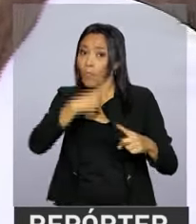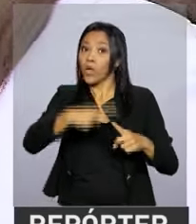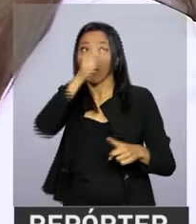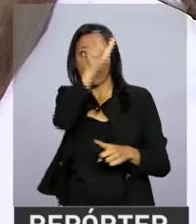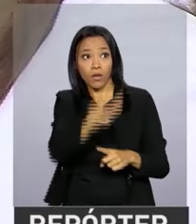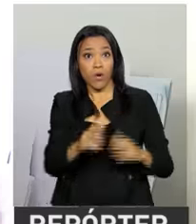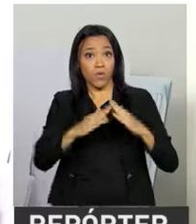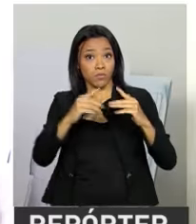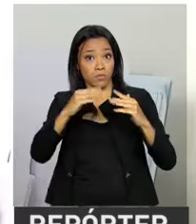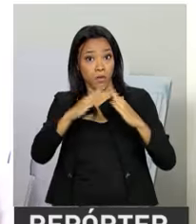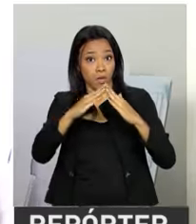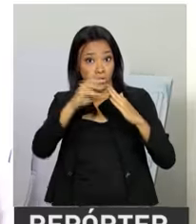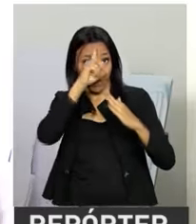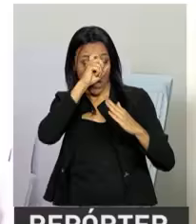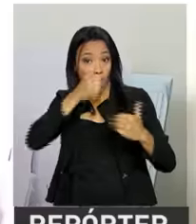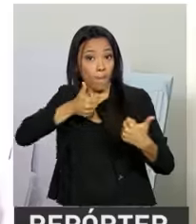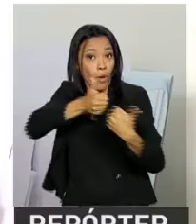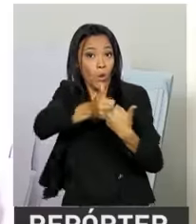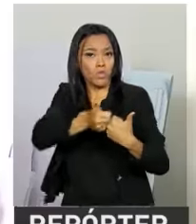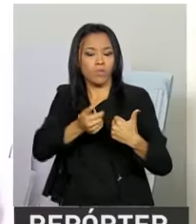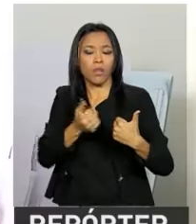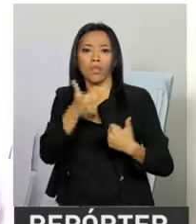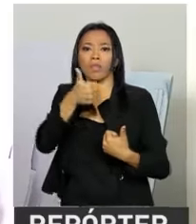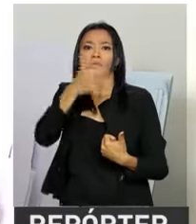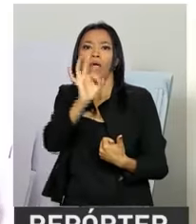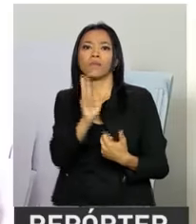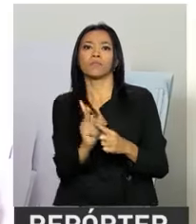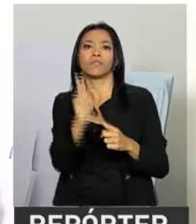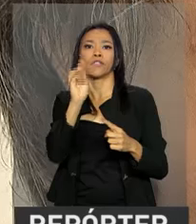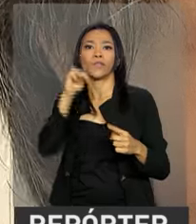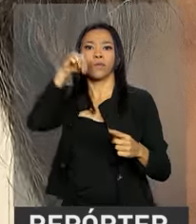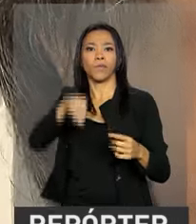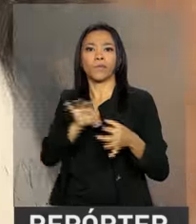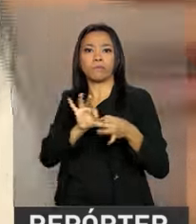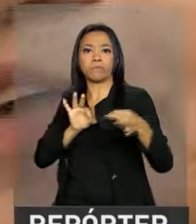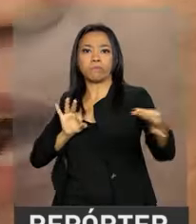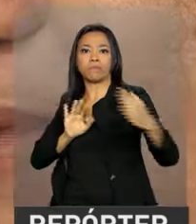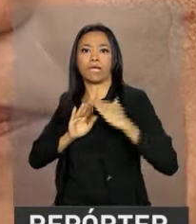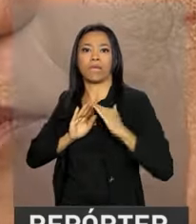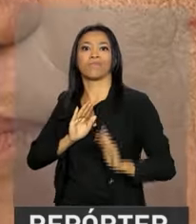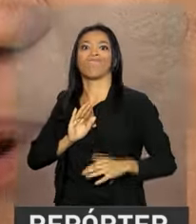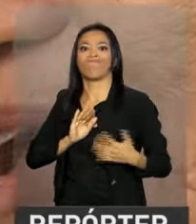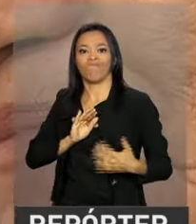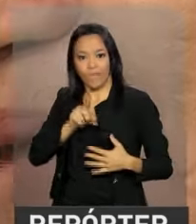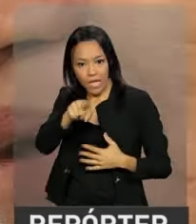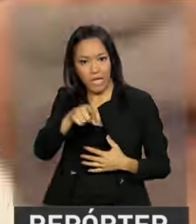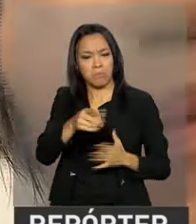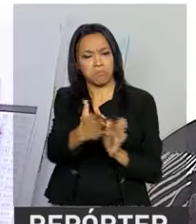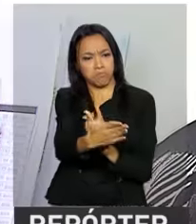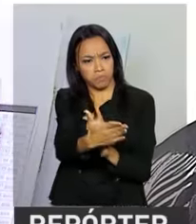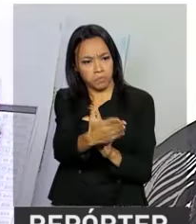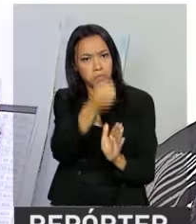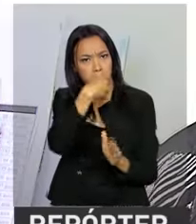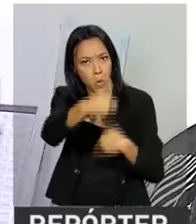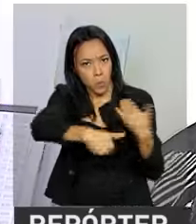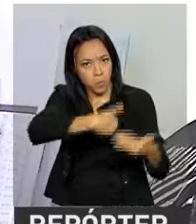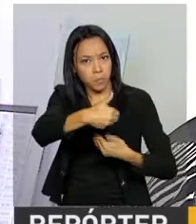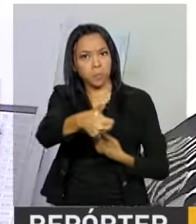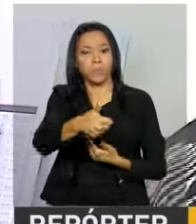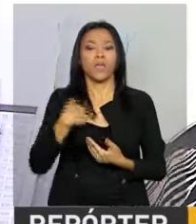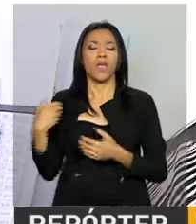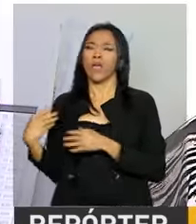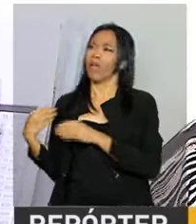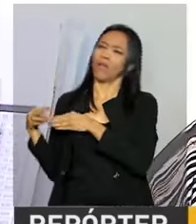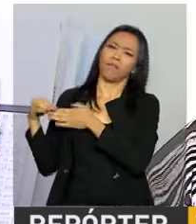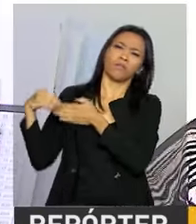hospital mais próximo fica a mais de 10 km da sua casa a dona de casa aprova o atendimento eu vho trago os filho